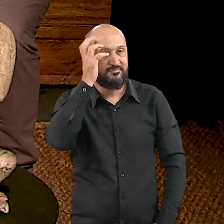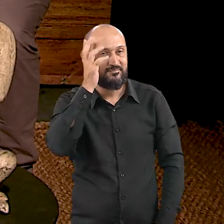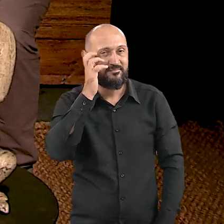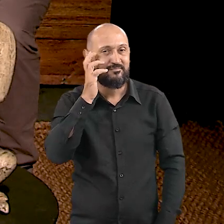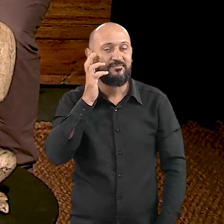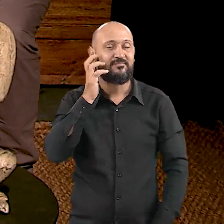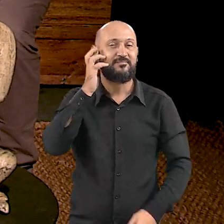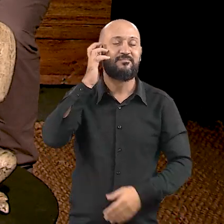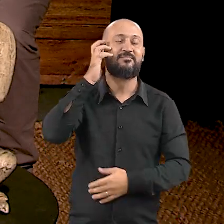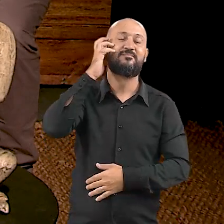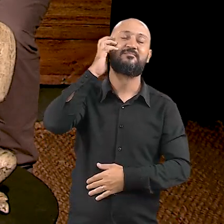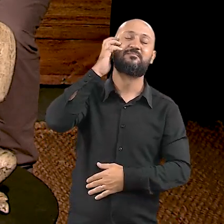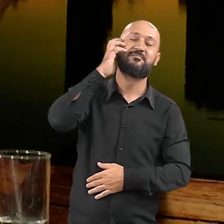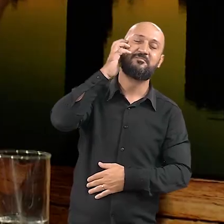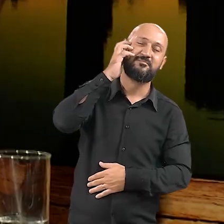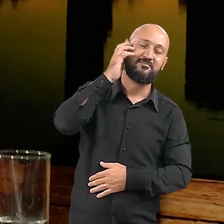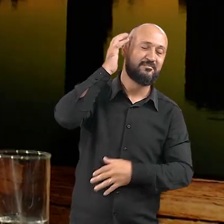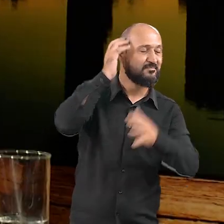Manuel,